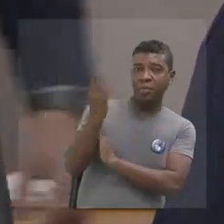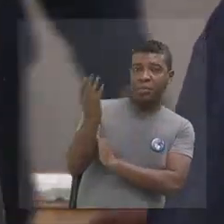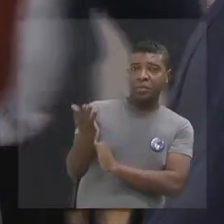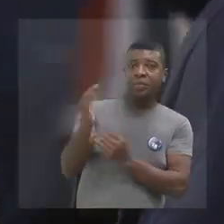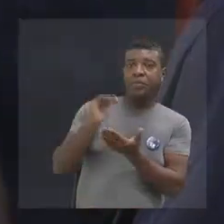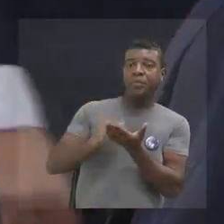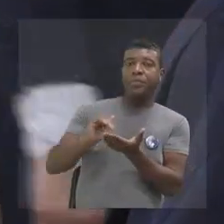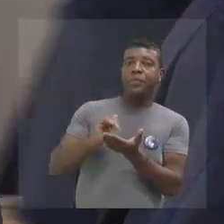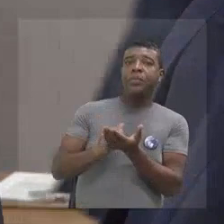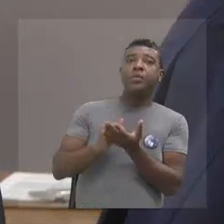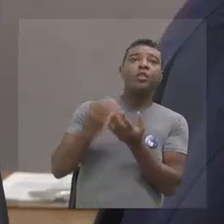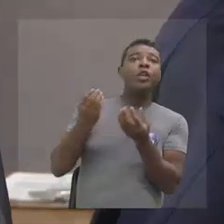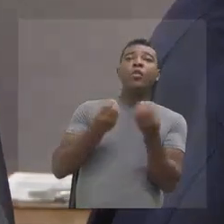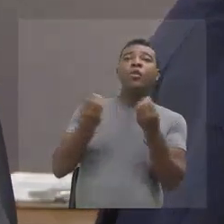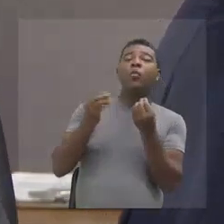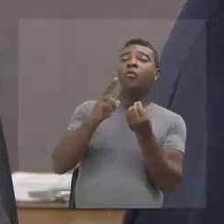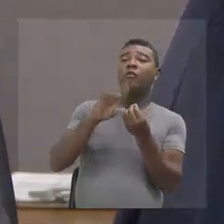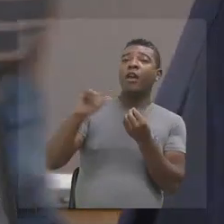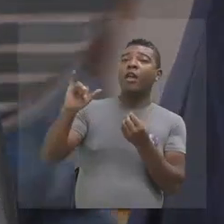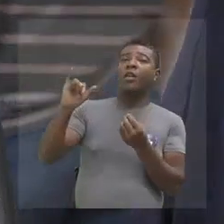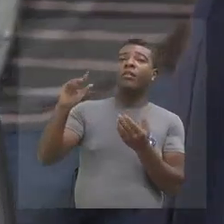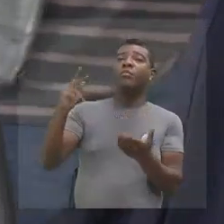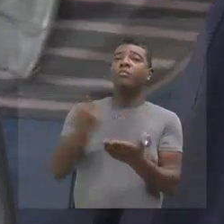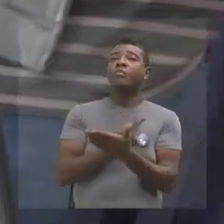como que vai ser porque